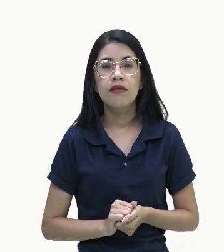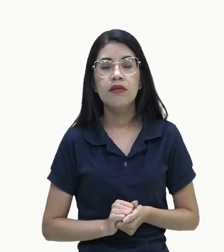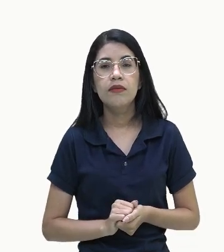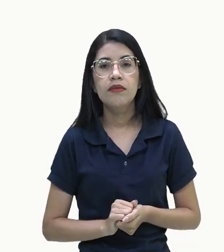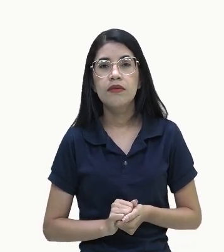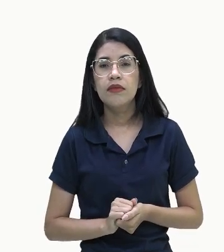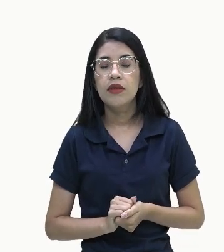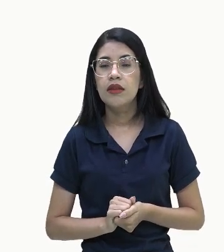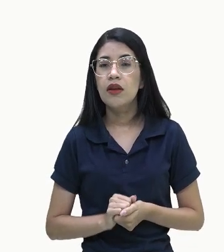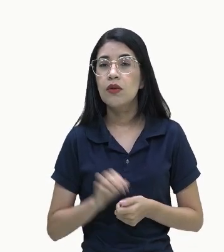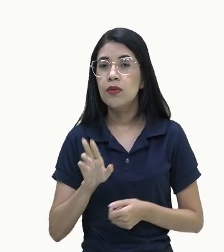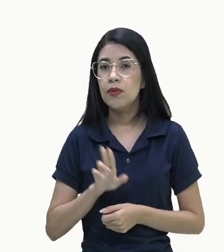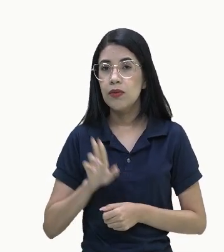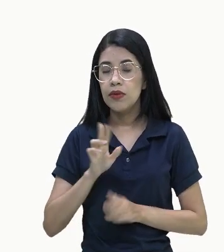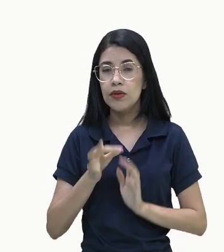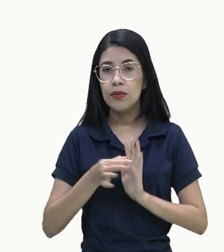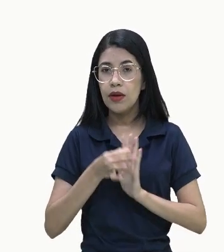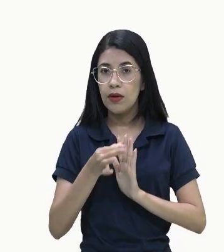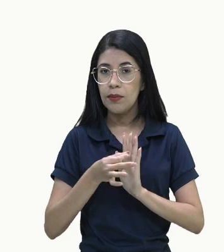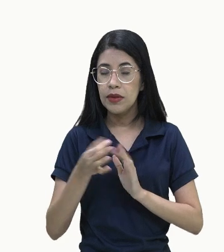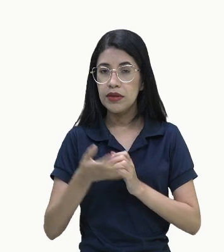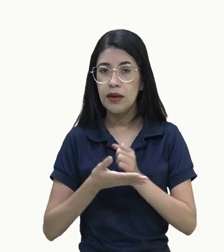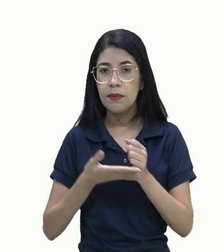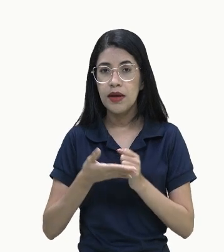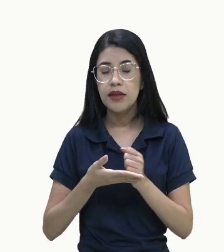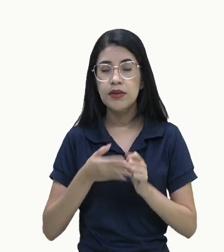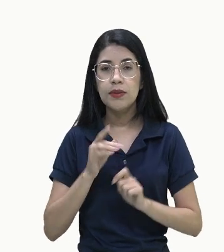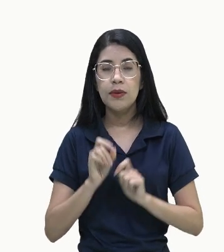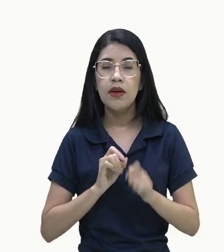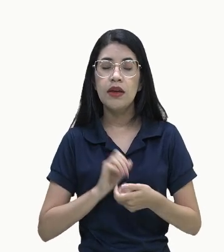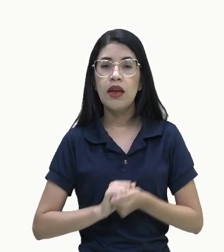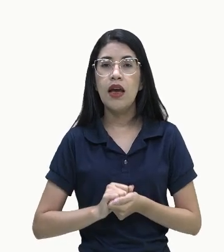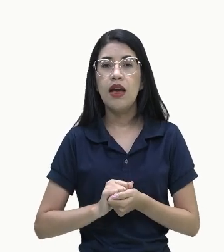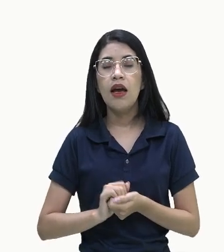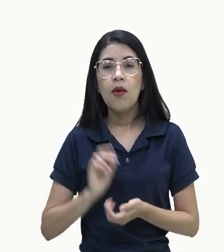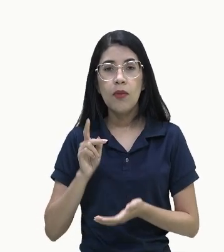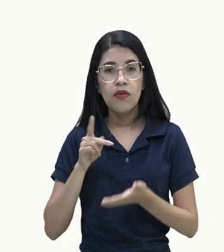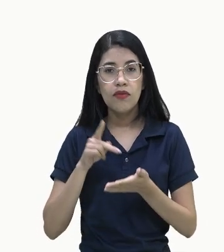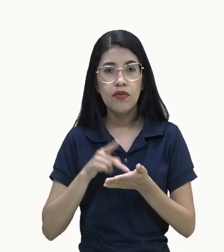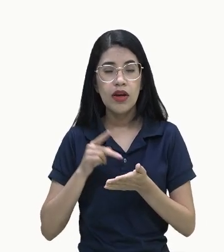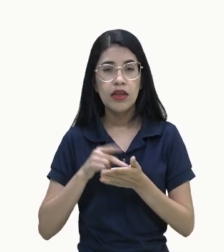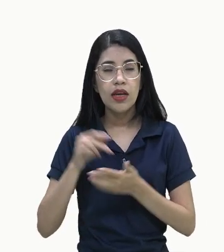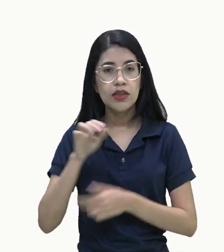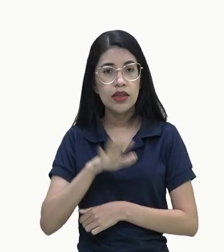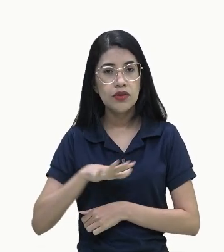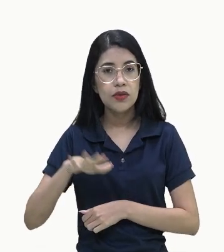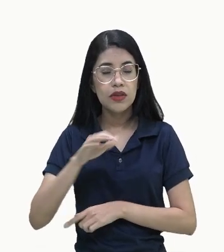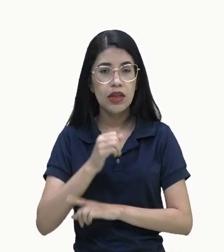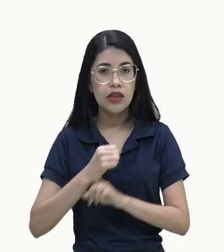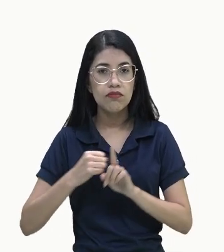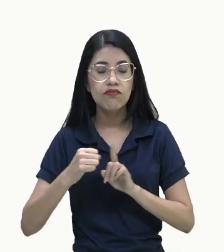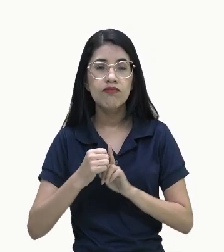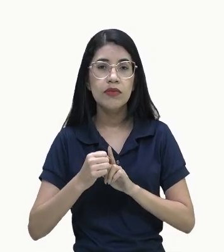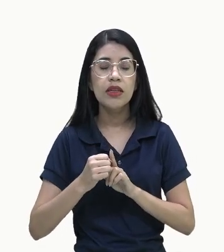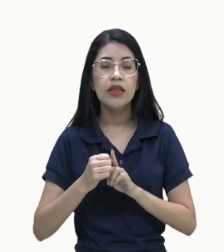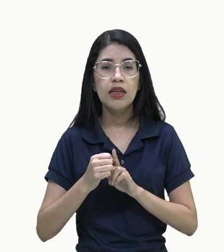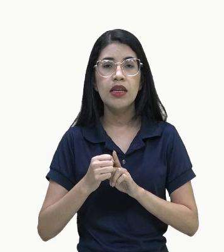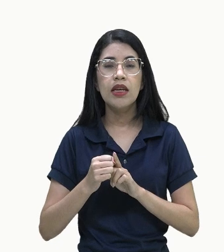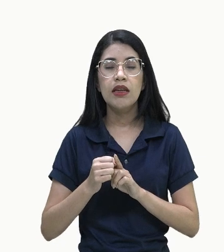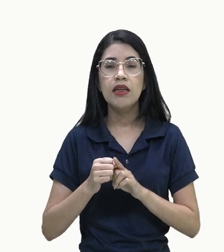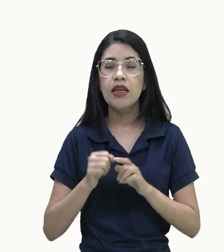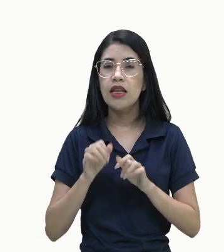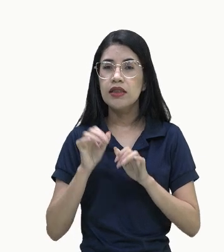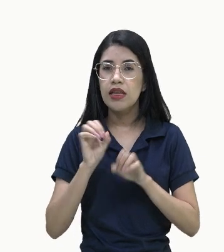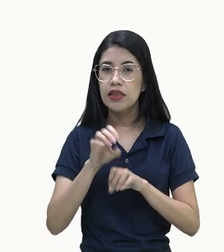pelo argumento, trazendo aí essa verdade socialmente construída, não é?